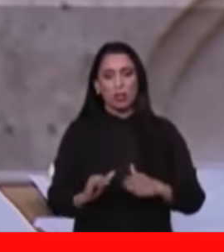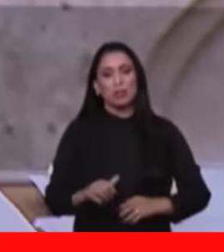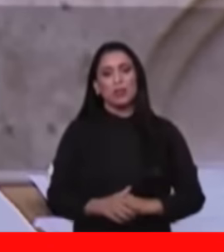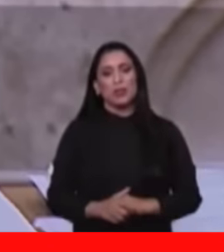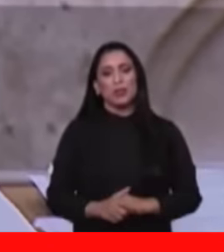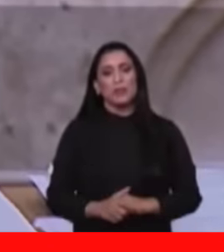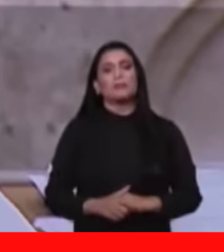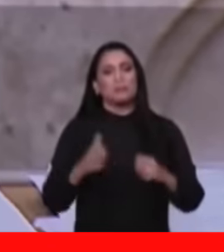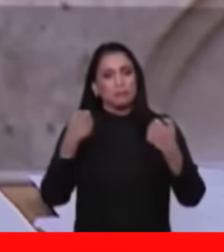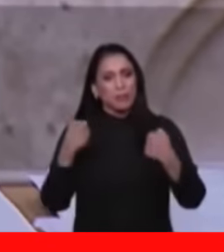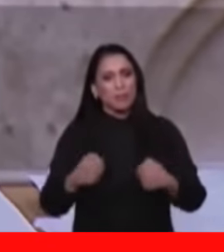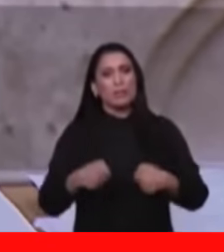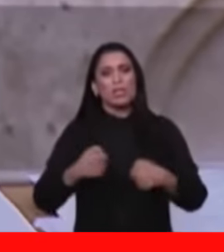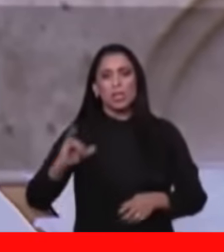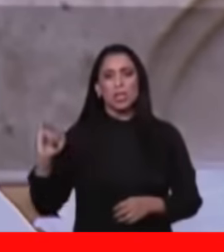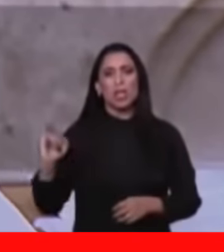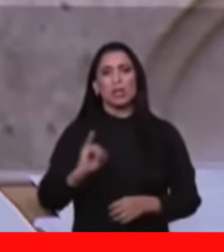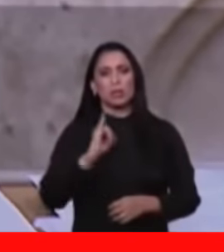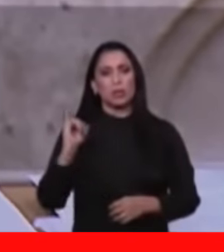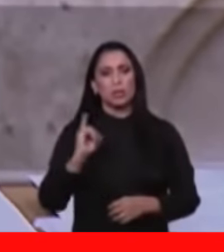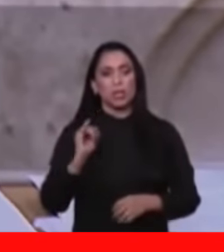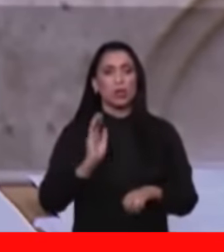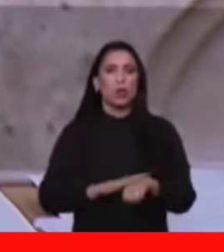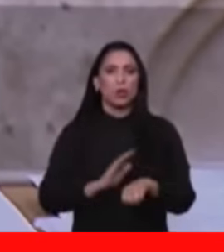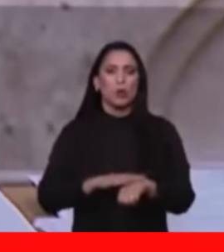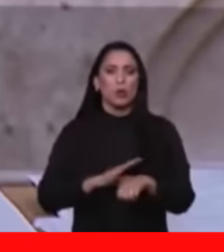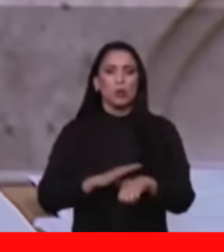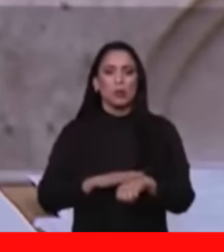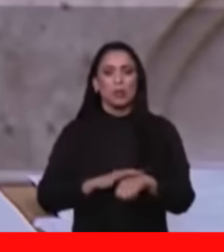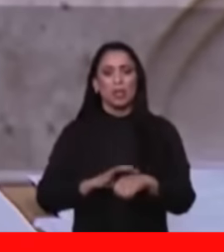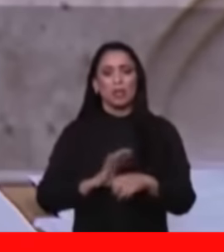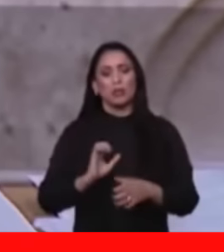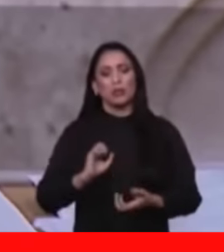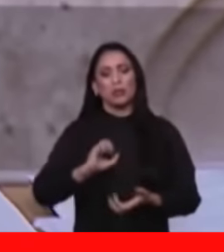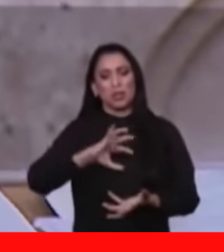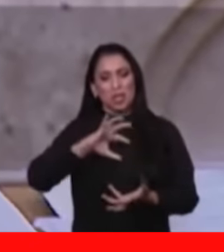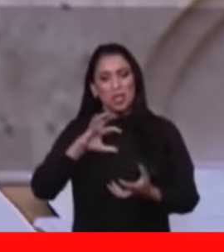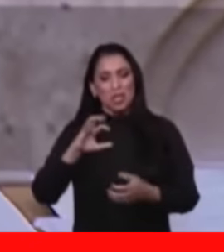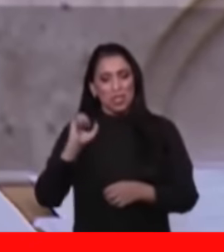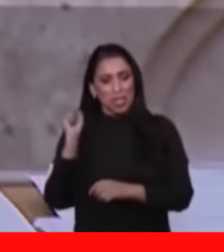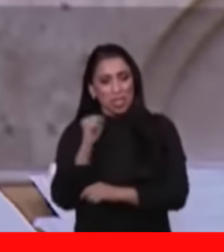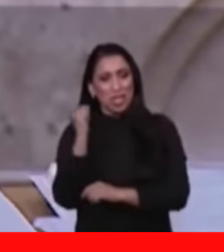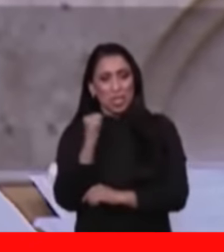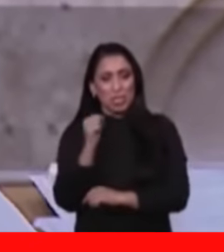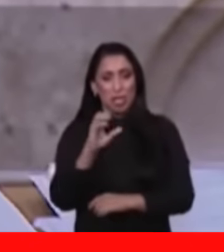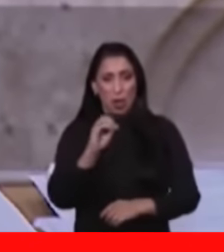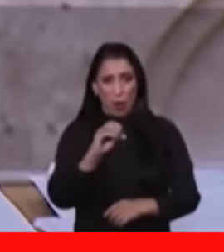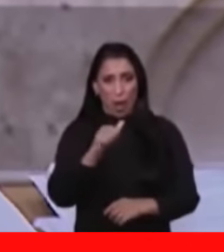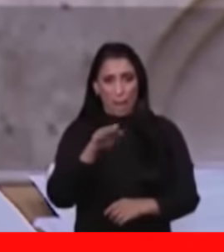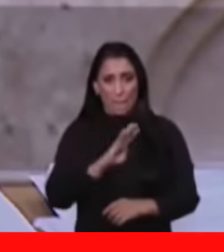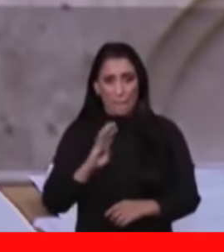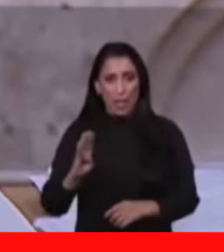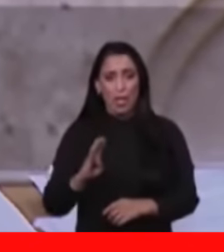é fulcral, quanto mais em momentos de crise. A Ordem dos Advogados do Brasil reitera